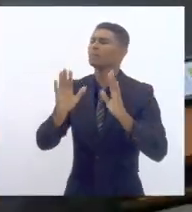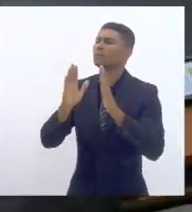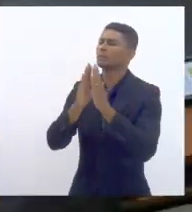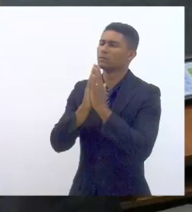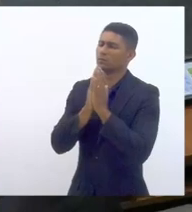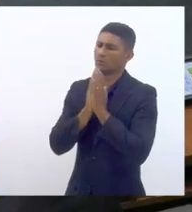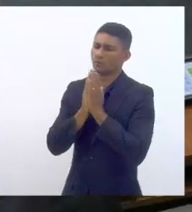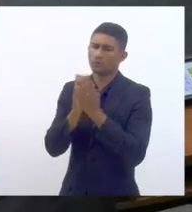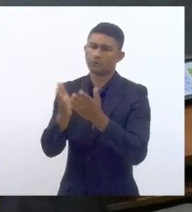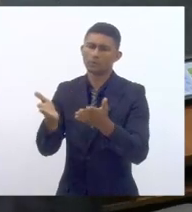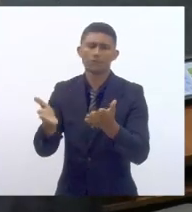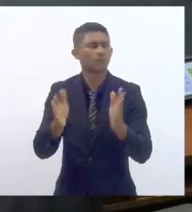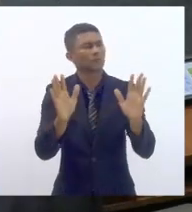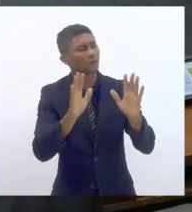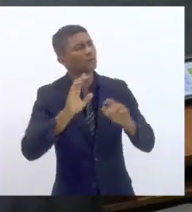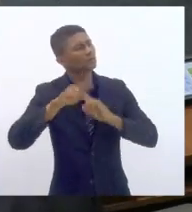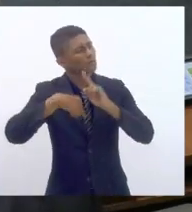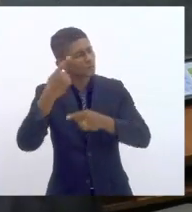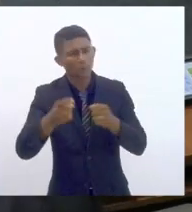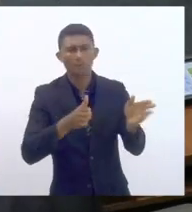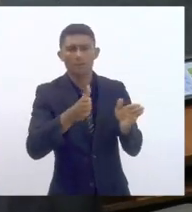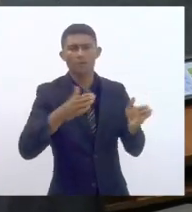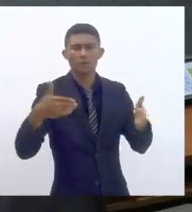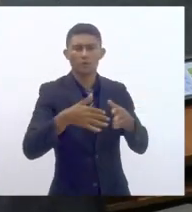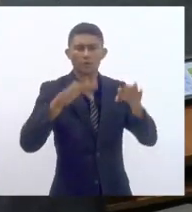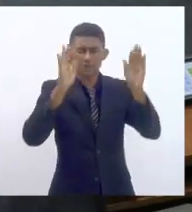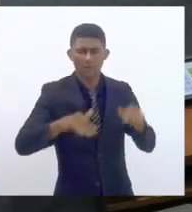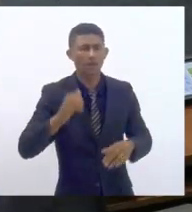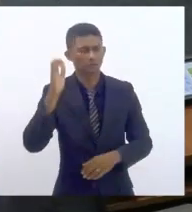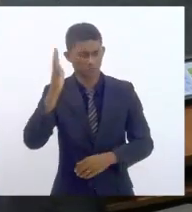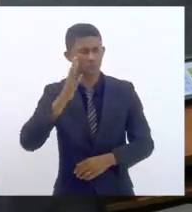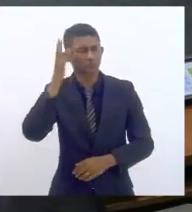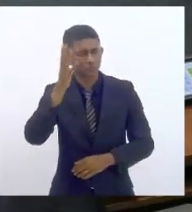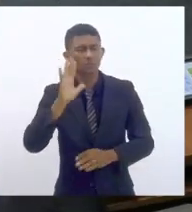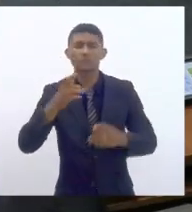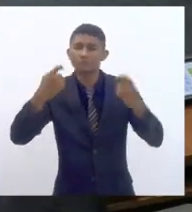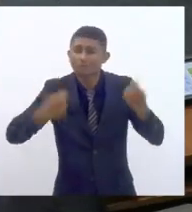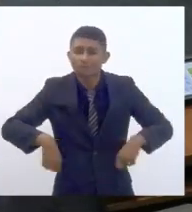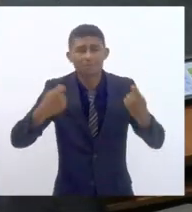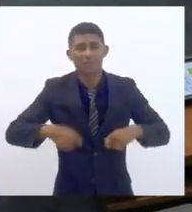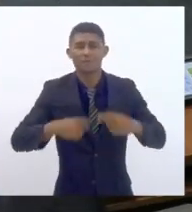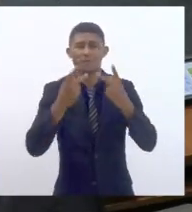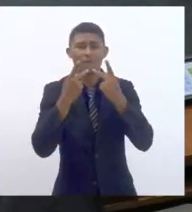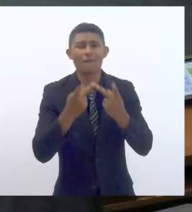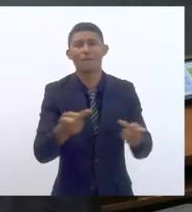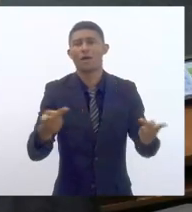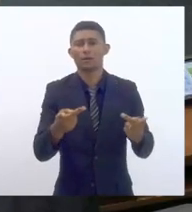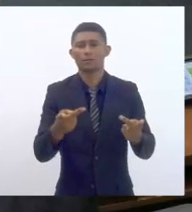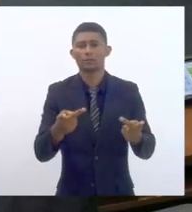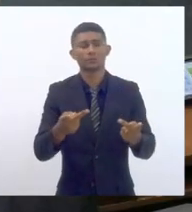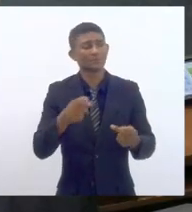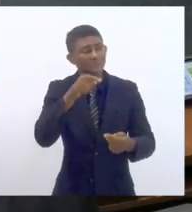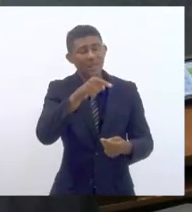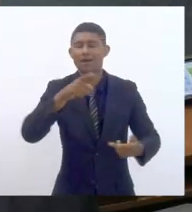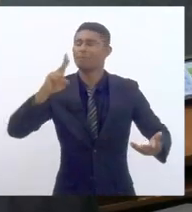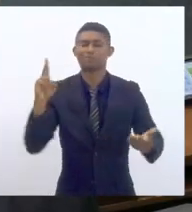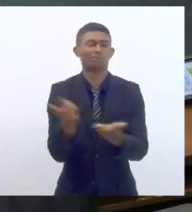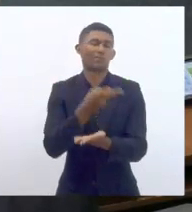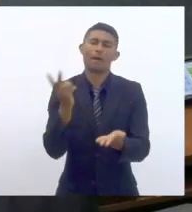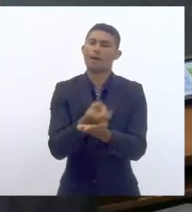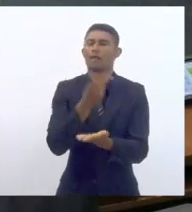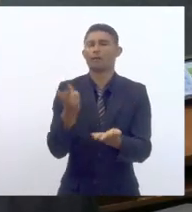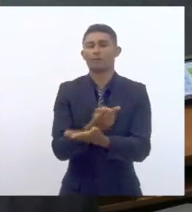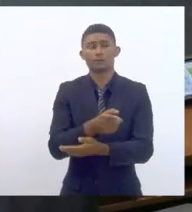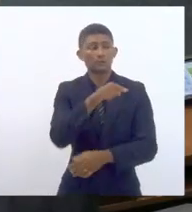para finalizar, eu vou falar no expediente final, presidente, mas eu preciso falar que está acontecendo uma coisa totalmente errada.